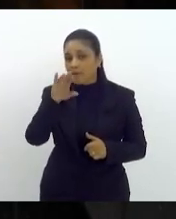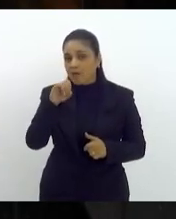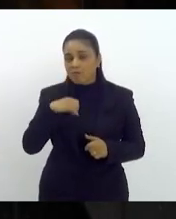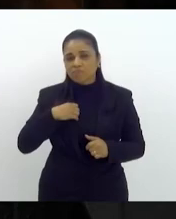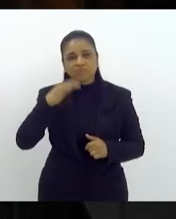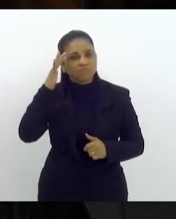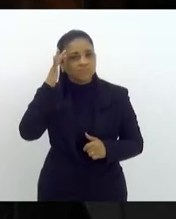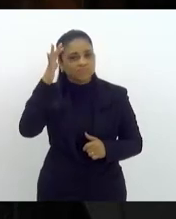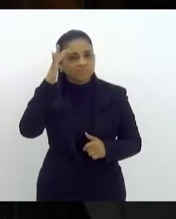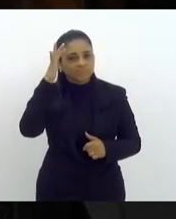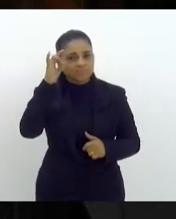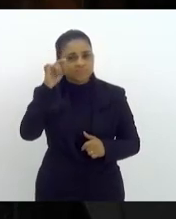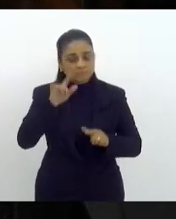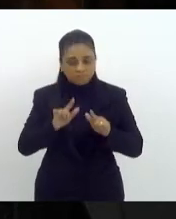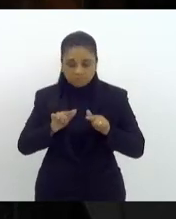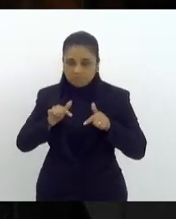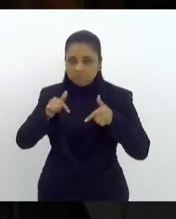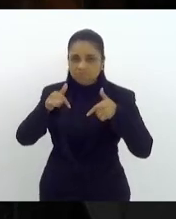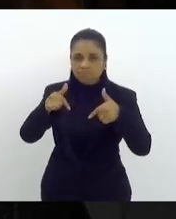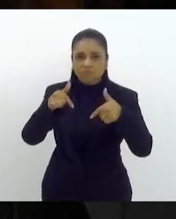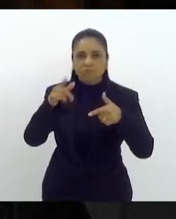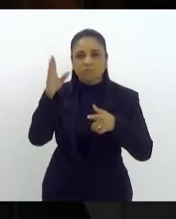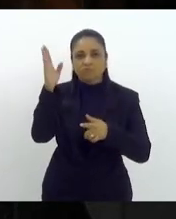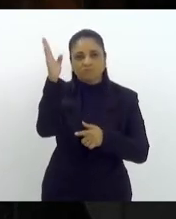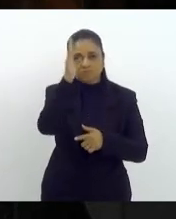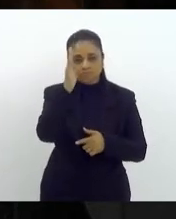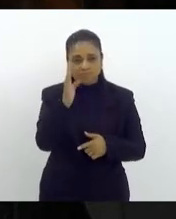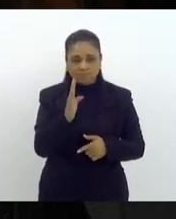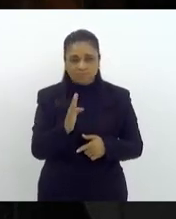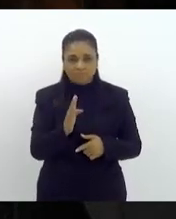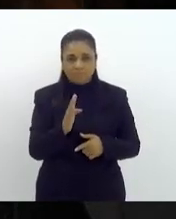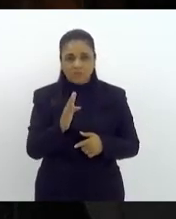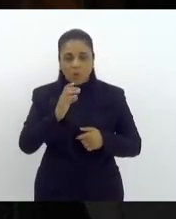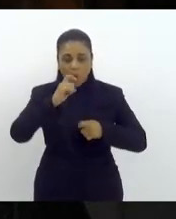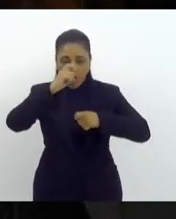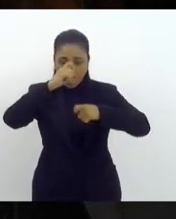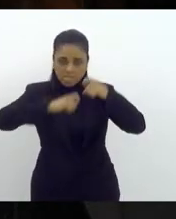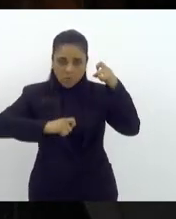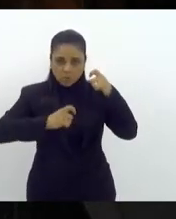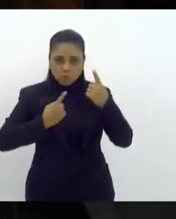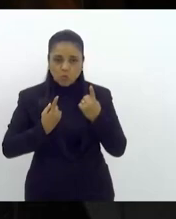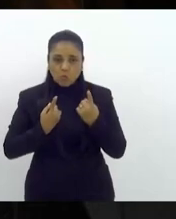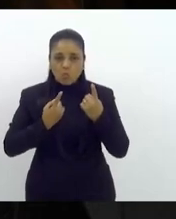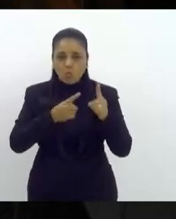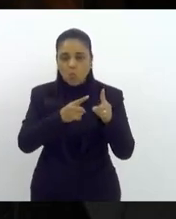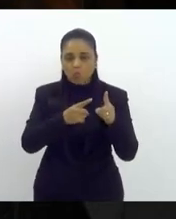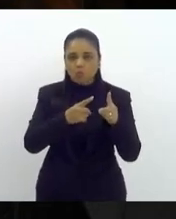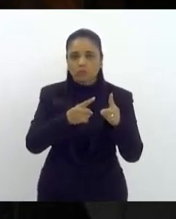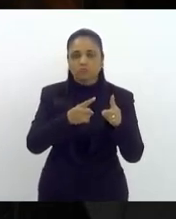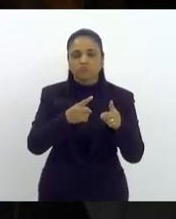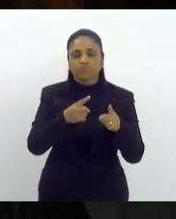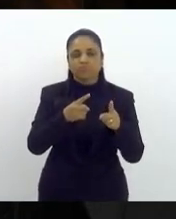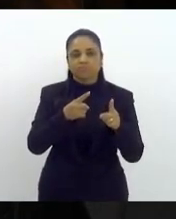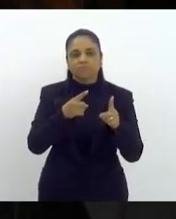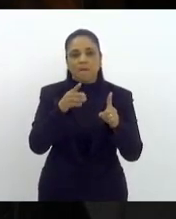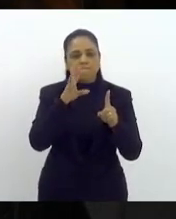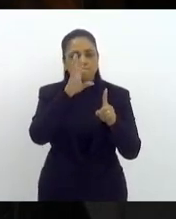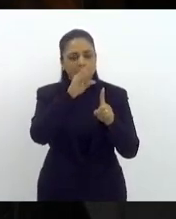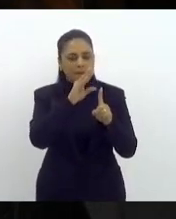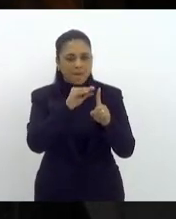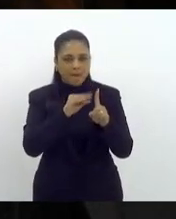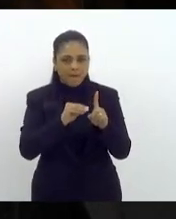e ação é o dia nacional de combate ao abuso a exploração sexual de crianças e